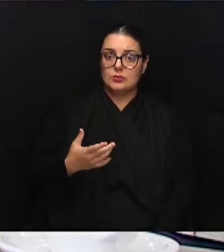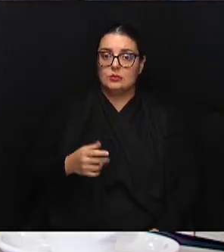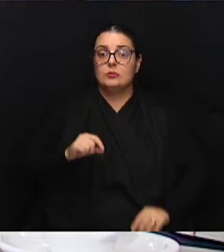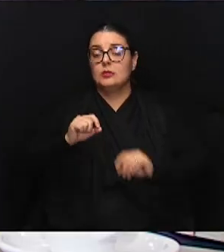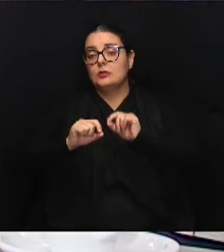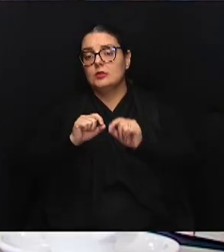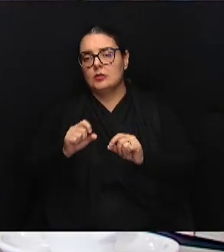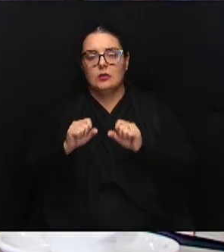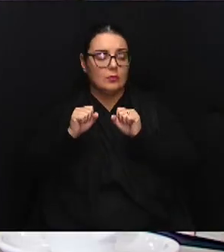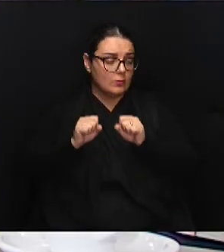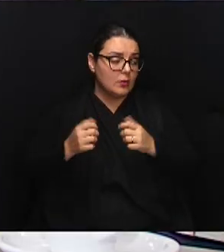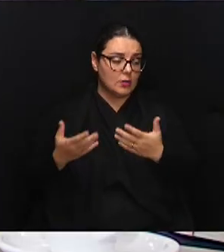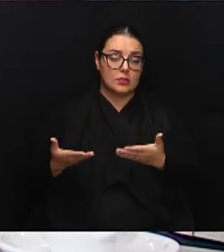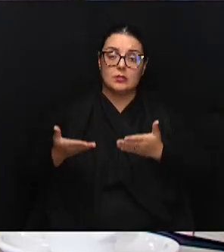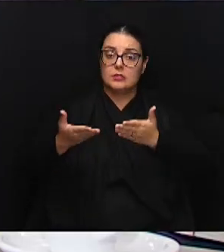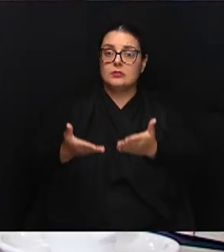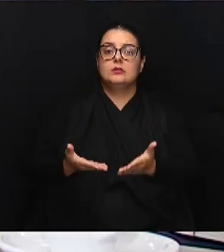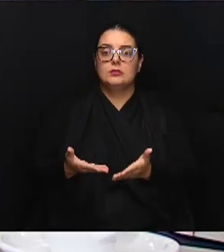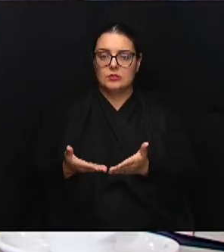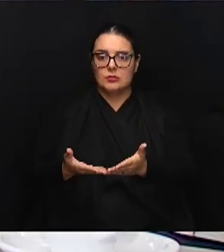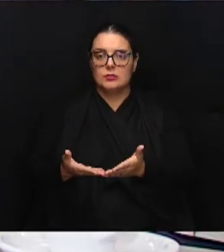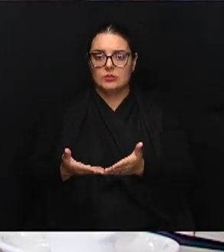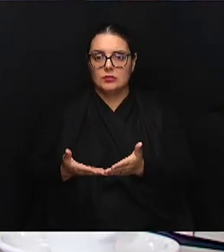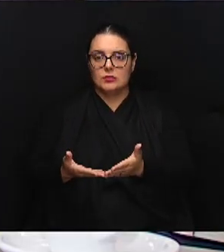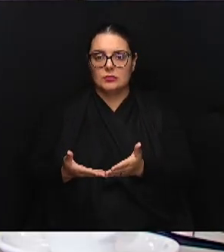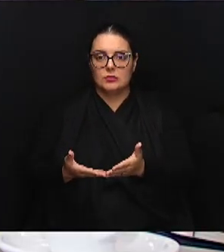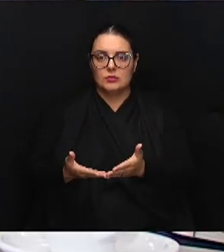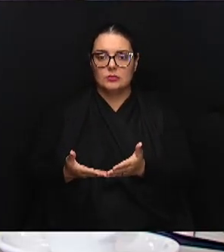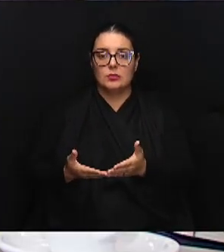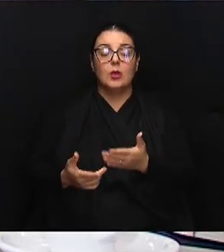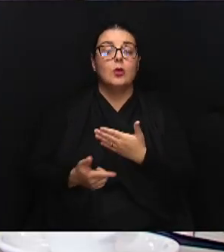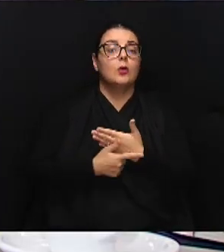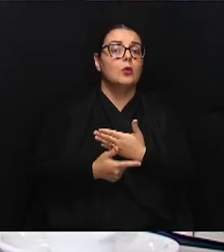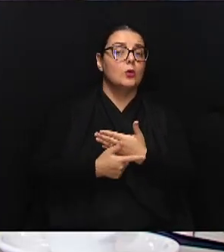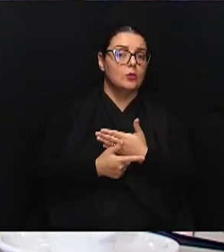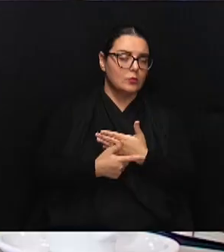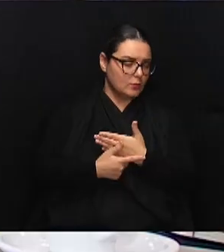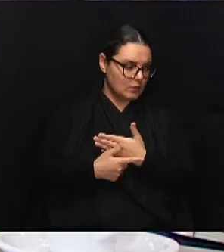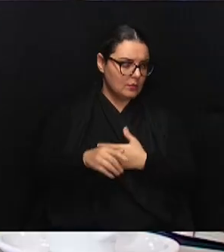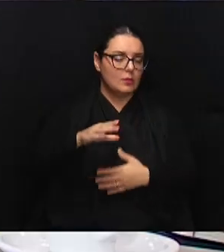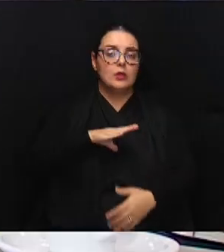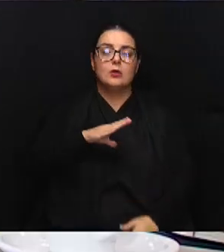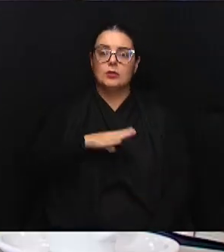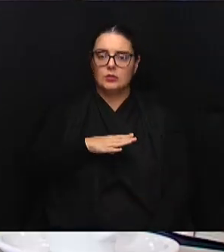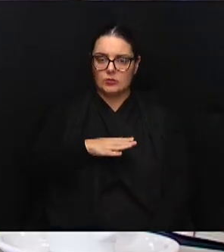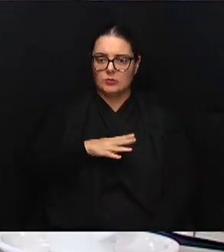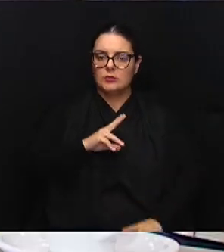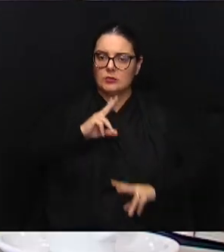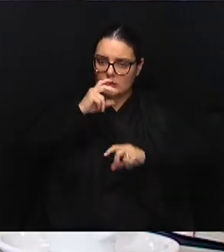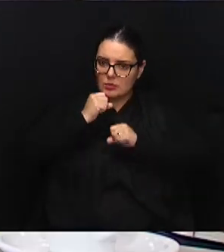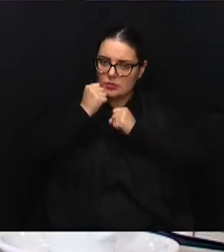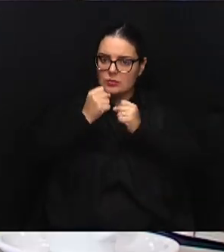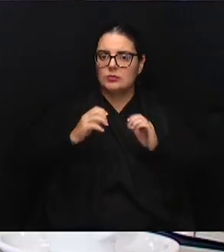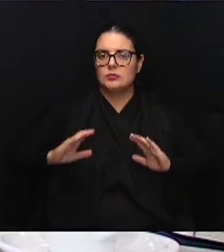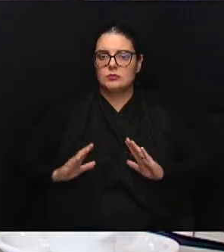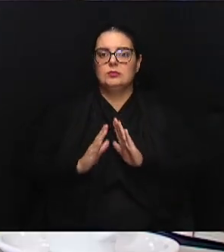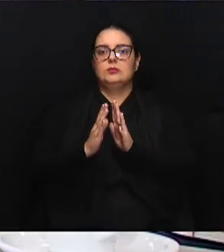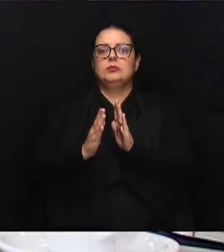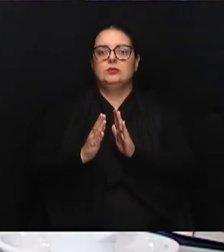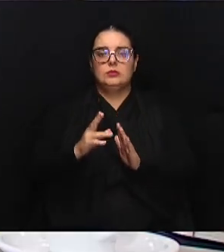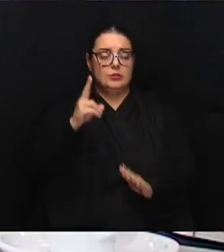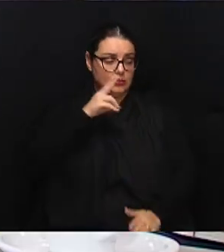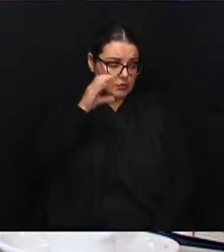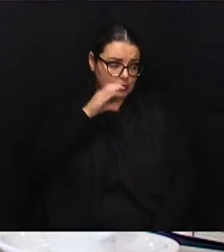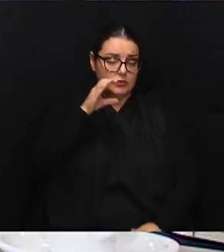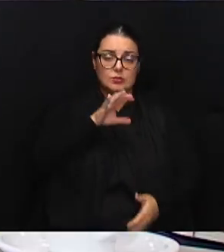se pudesse colocar assim, o papel das cidades nesse esforço de enfrentamento das